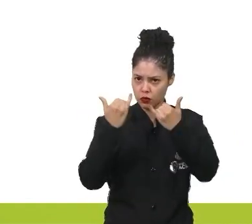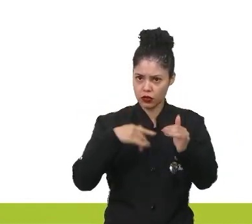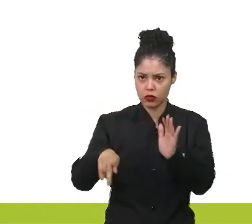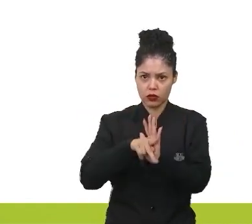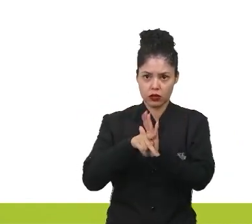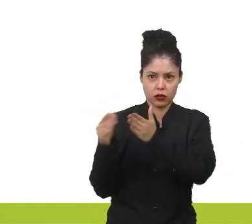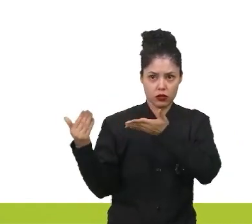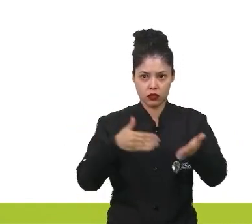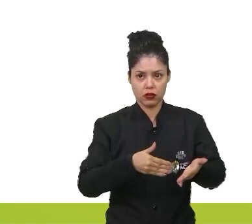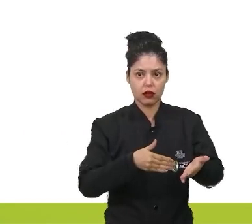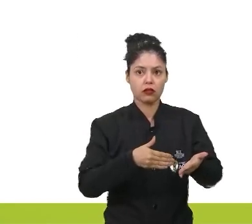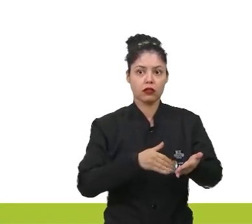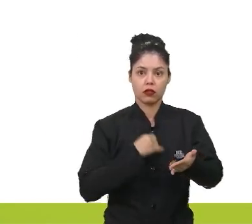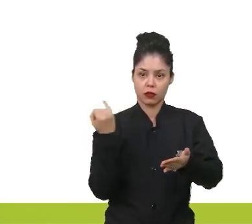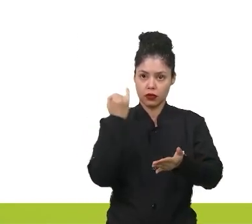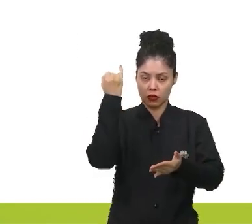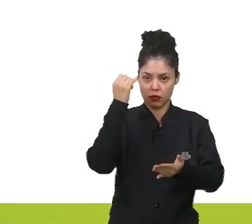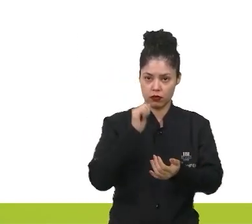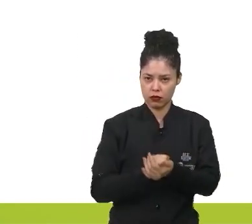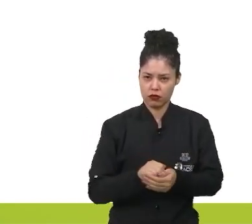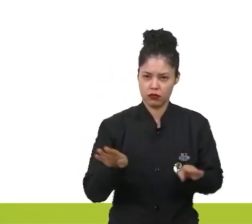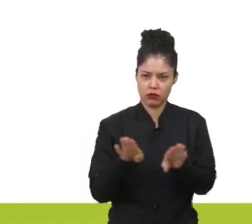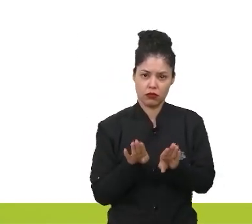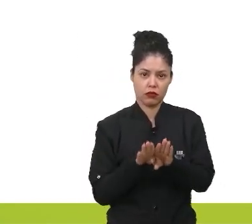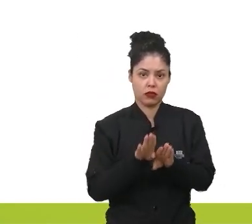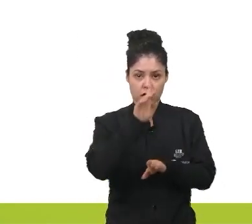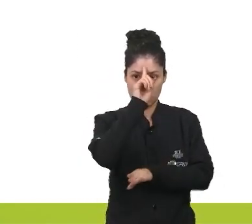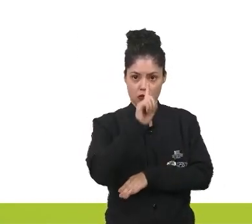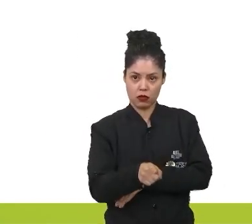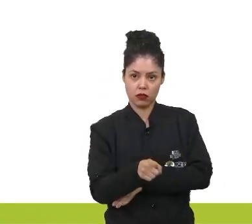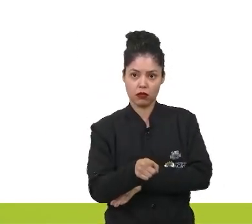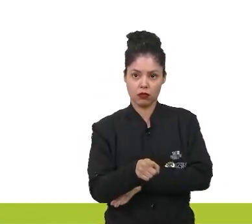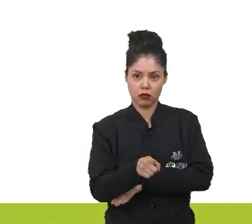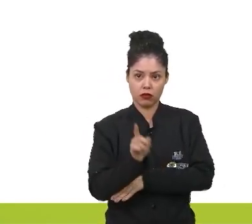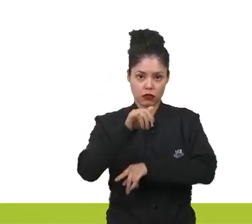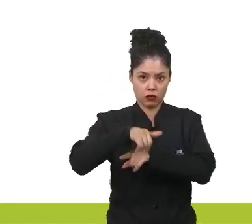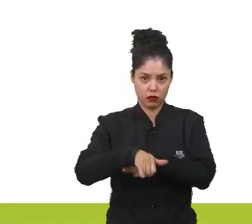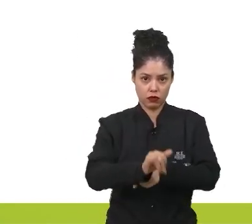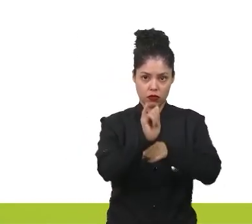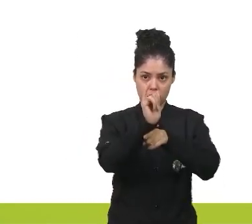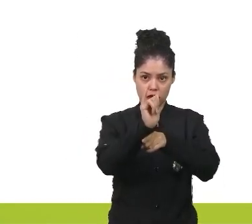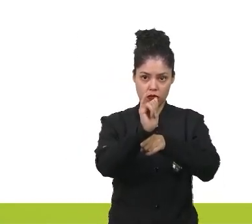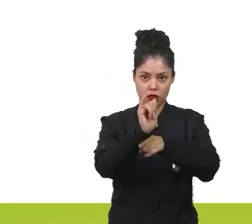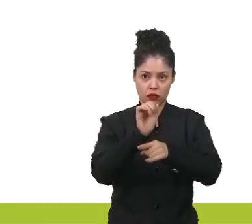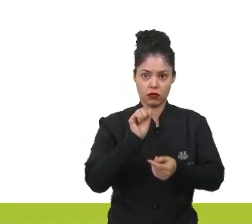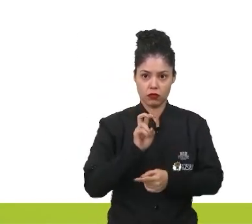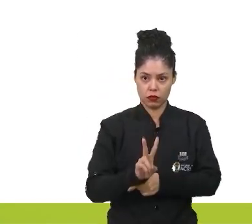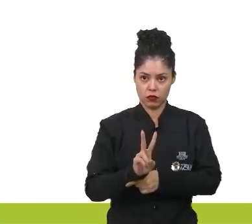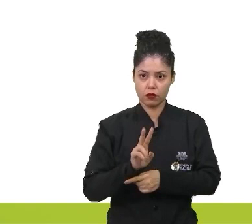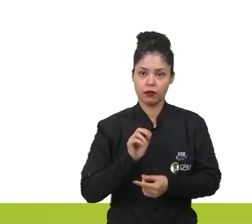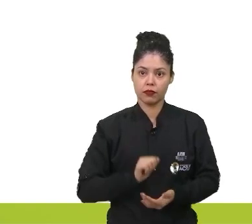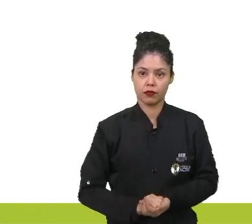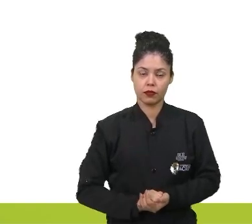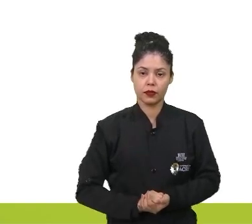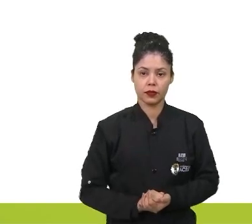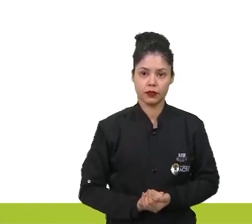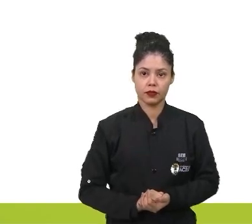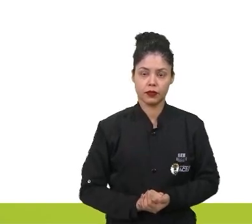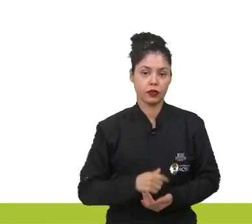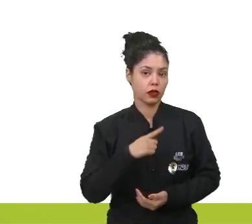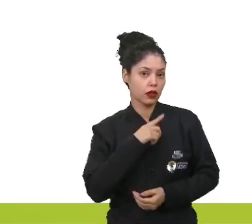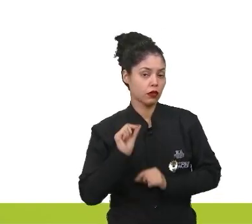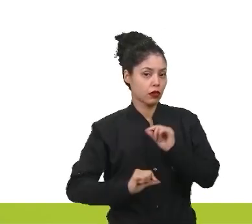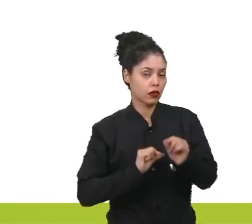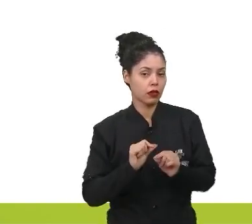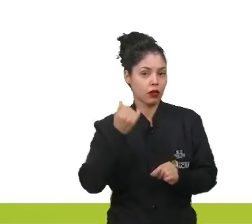informações significativas, como a ordem, né? No caso a ordenada, que é o y-vértice, ok? E isso vai